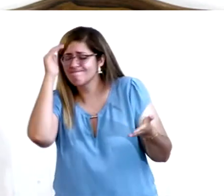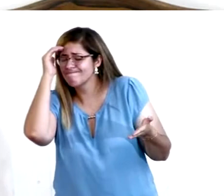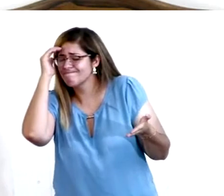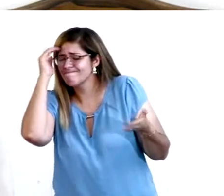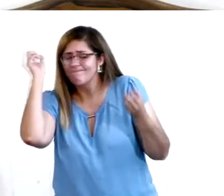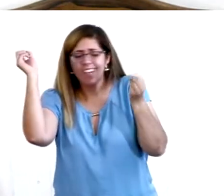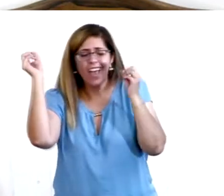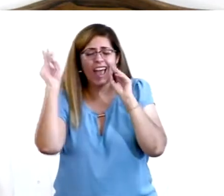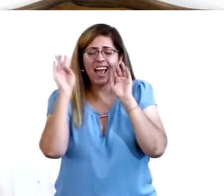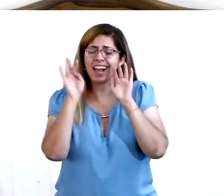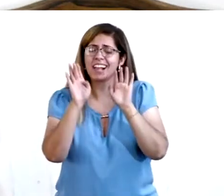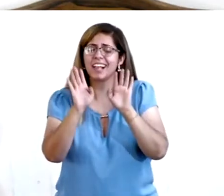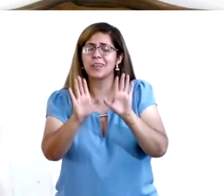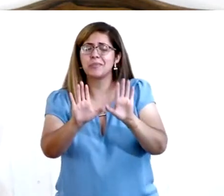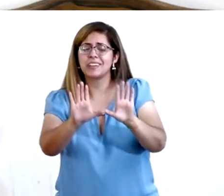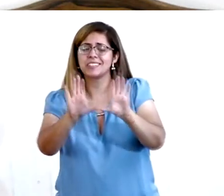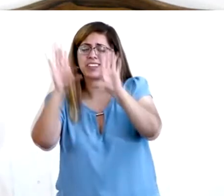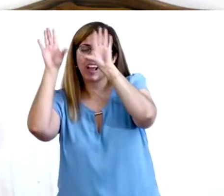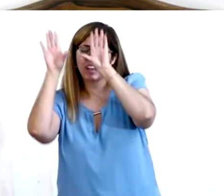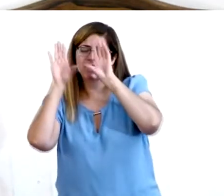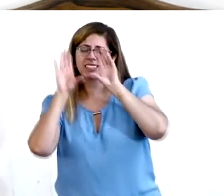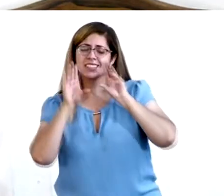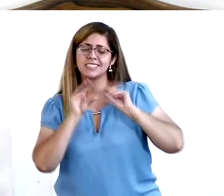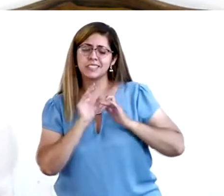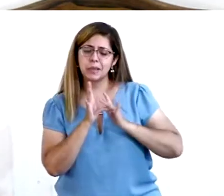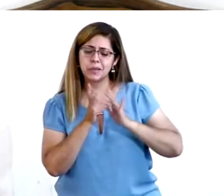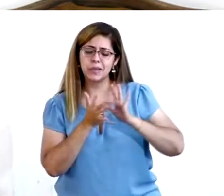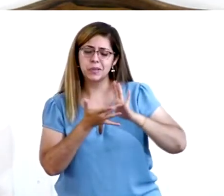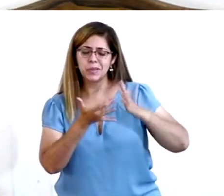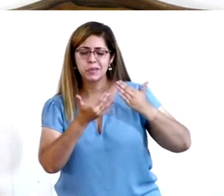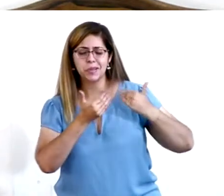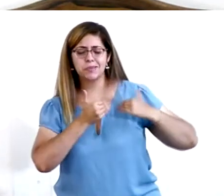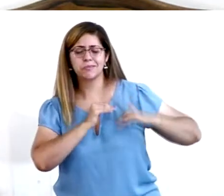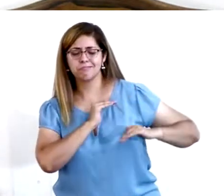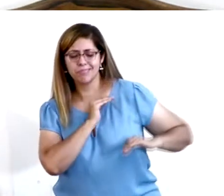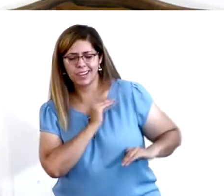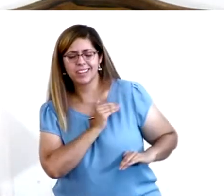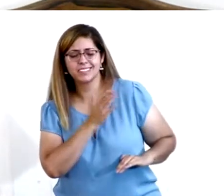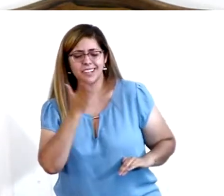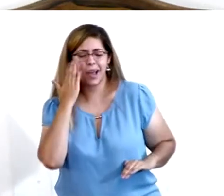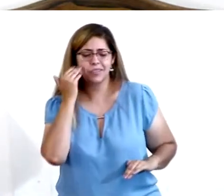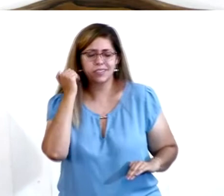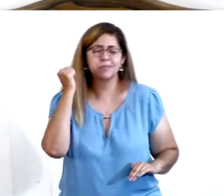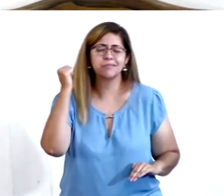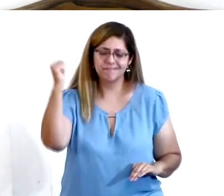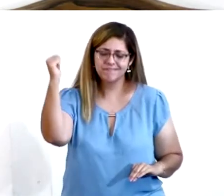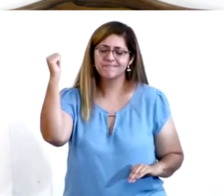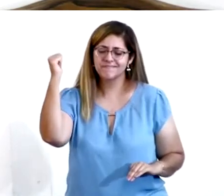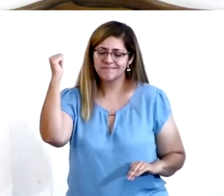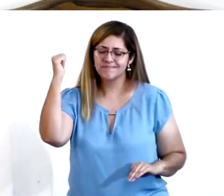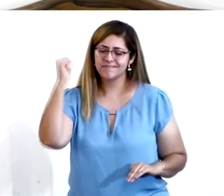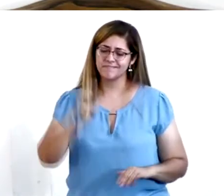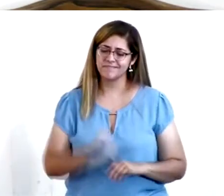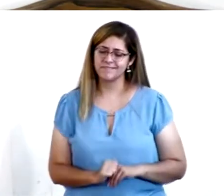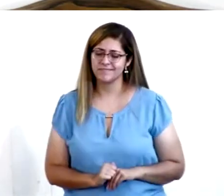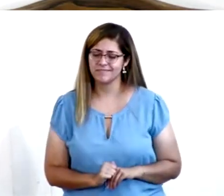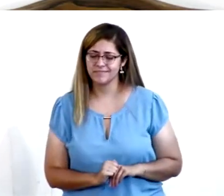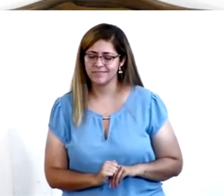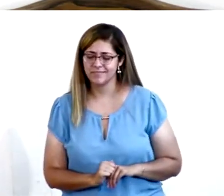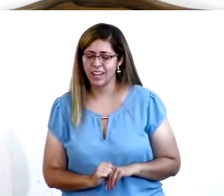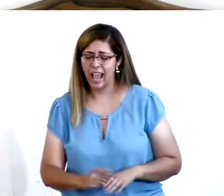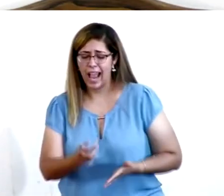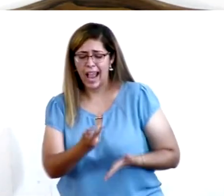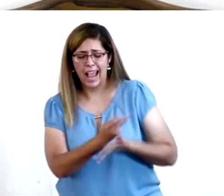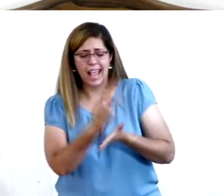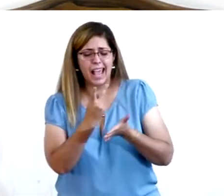as bênçãos, que é a bênção da salvação. Permita que nós consigamos negar as mentiras que existem em nós, os